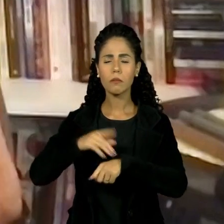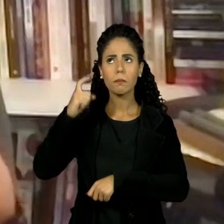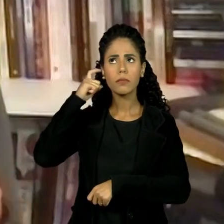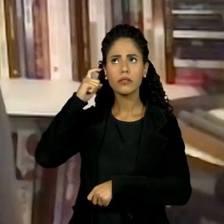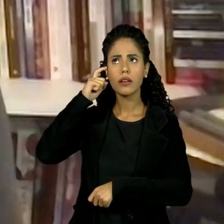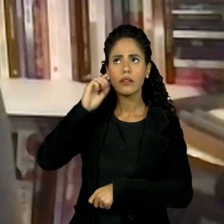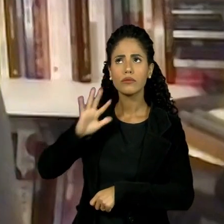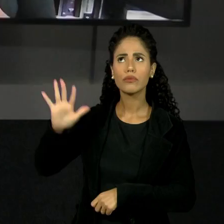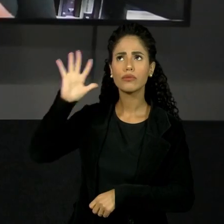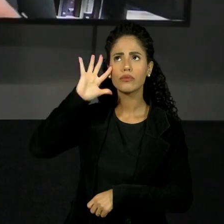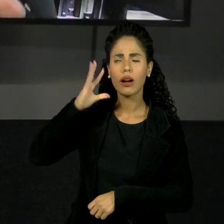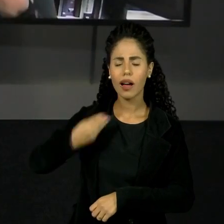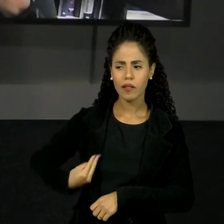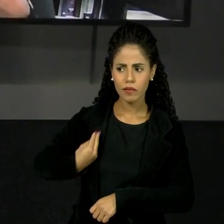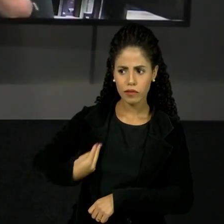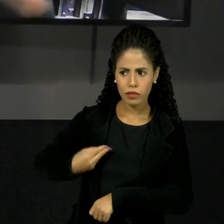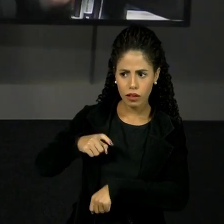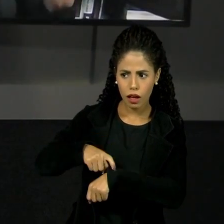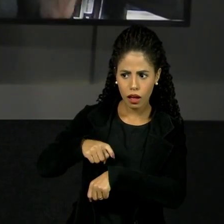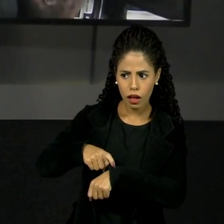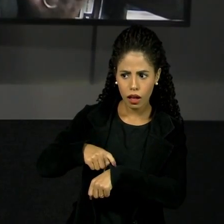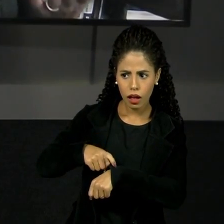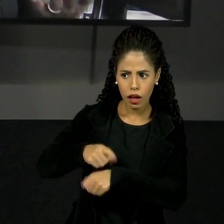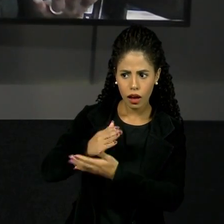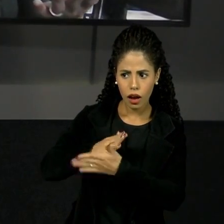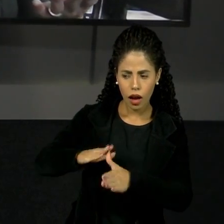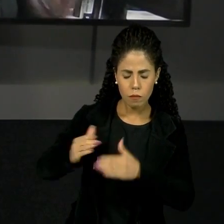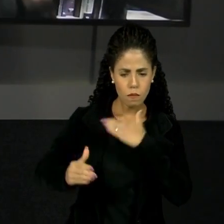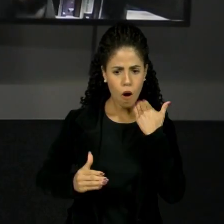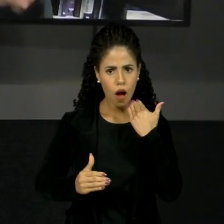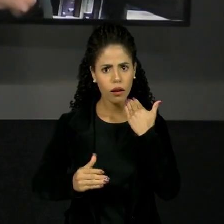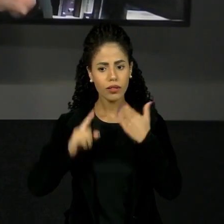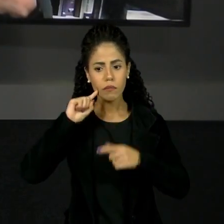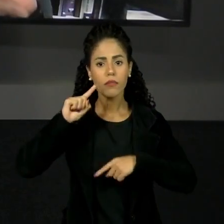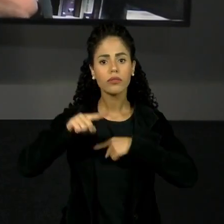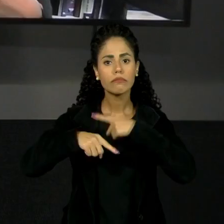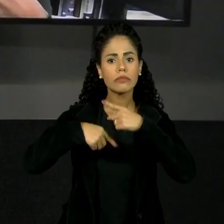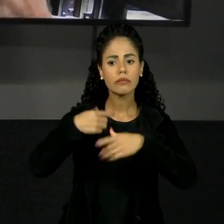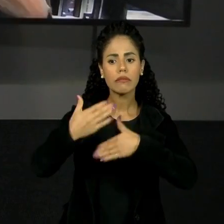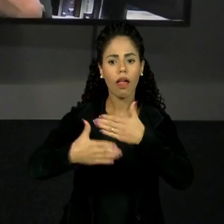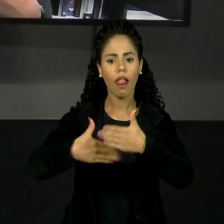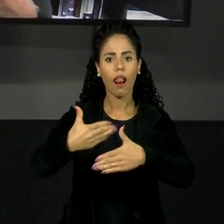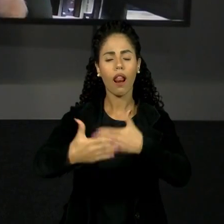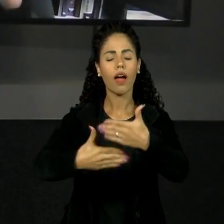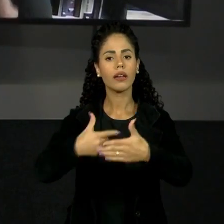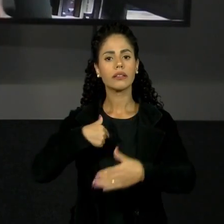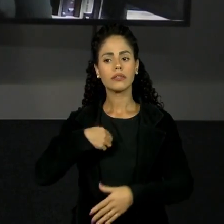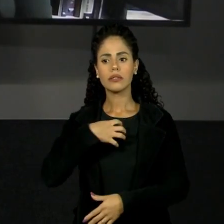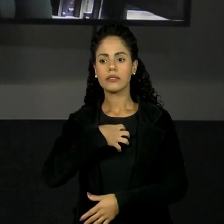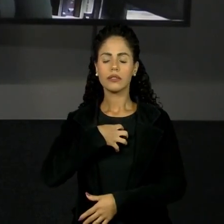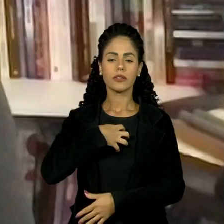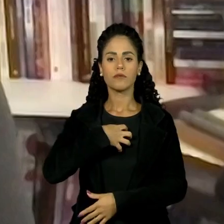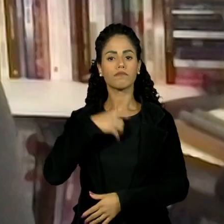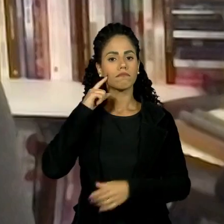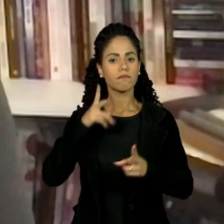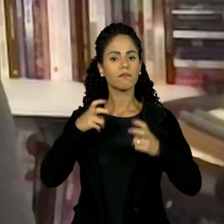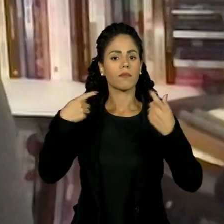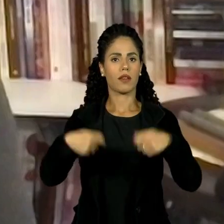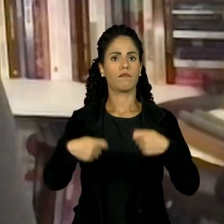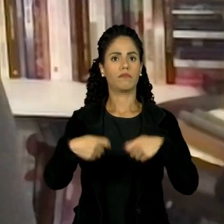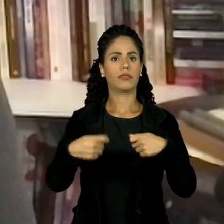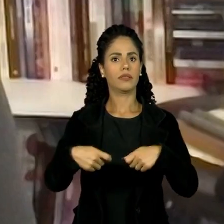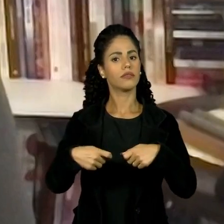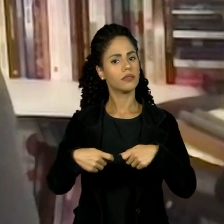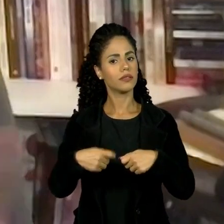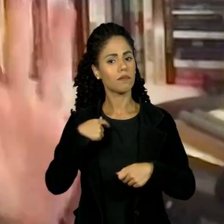que a vida acaba. A gente está sempre deixando para depois. E conversar com a morte traz esse senso de presença. E o senso